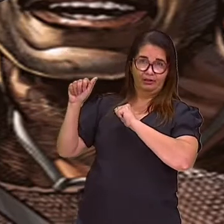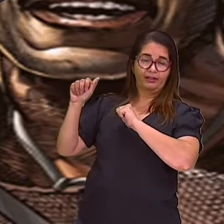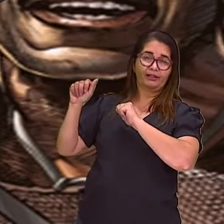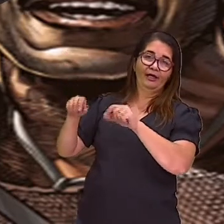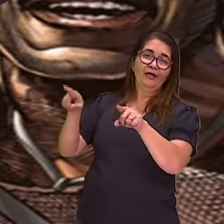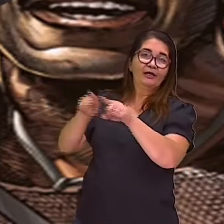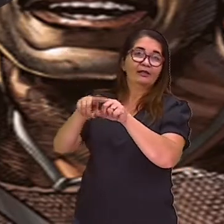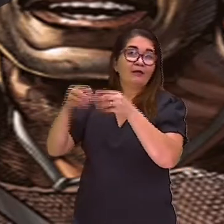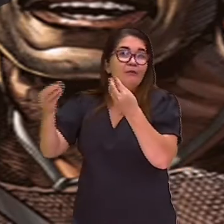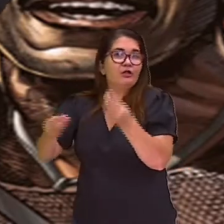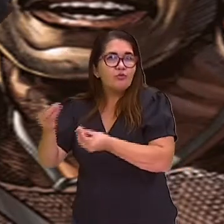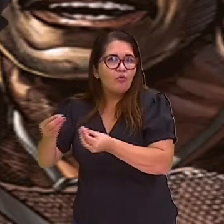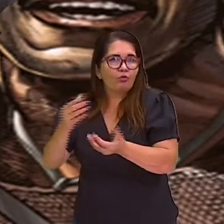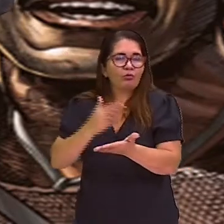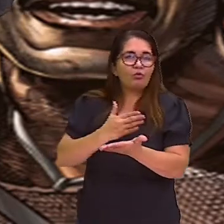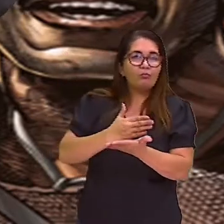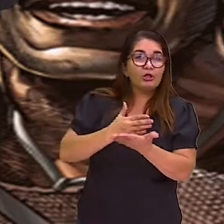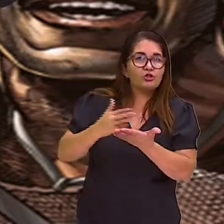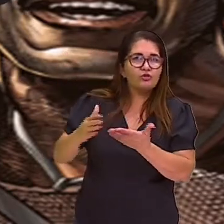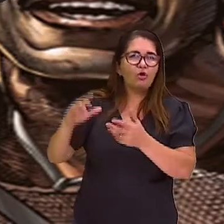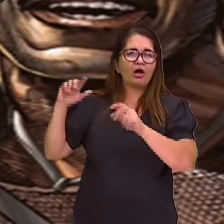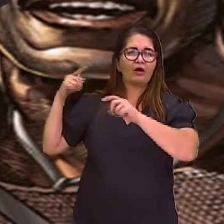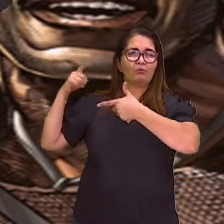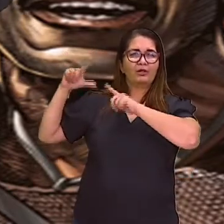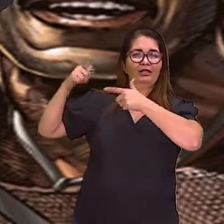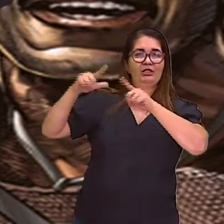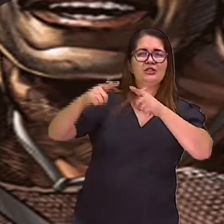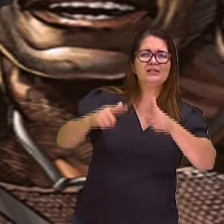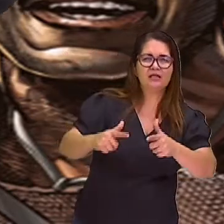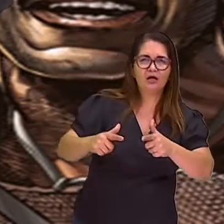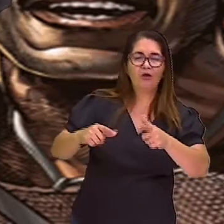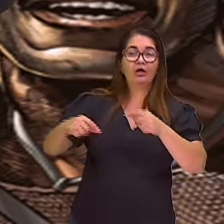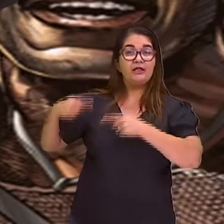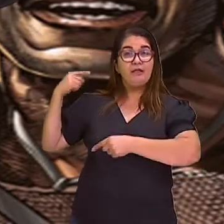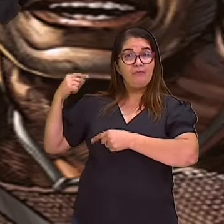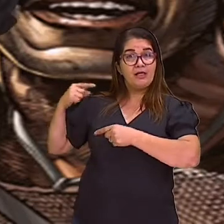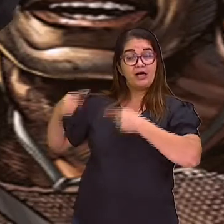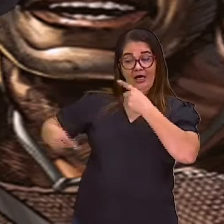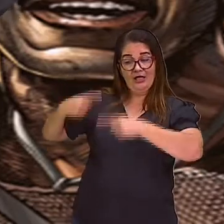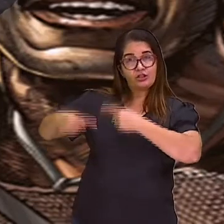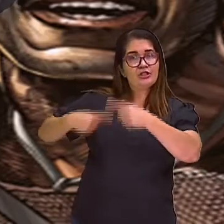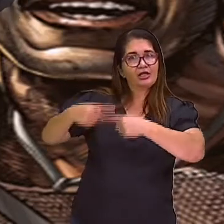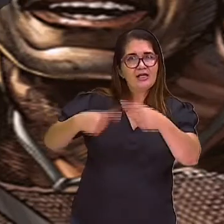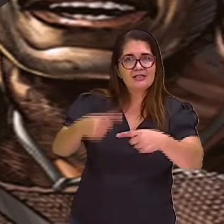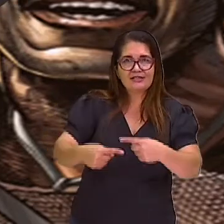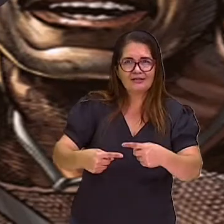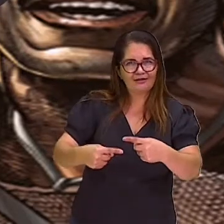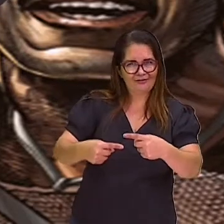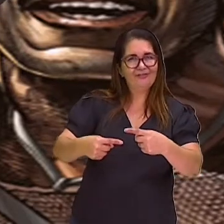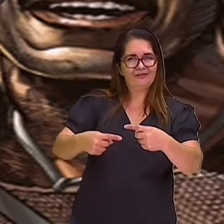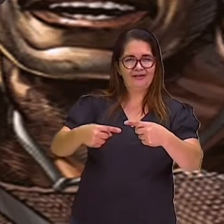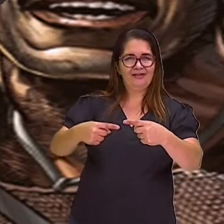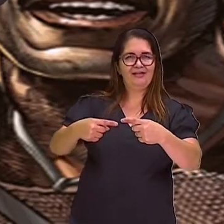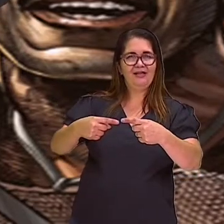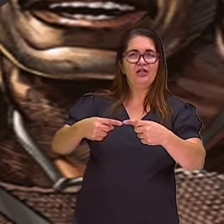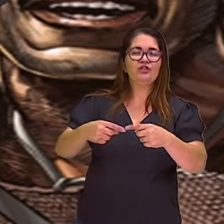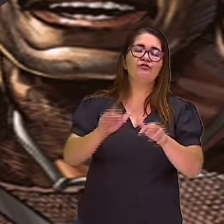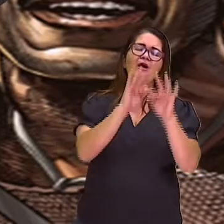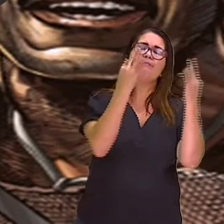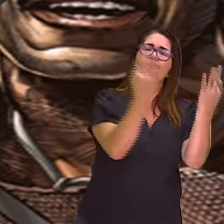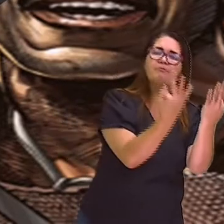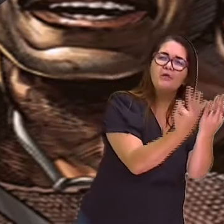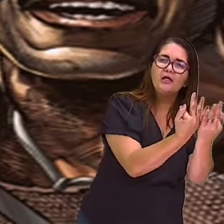dinastia dos Bragança, a dinastia brasileira e também portuguesa atuais. Com